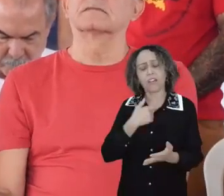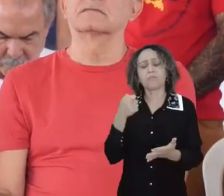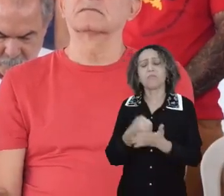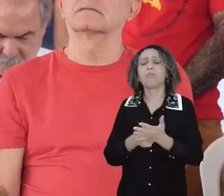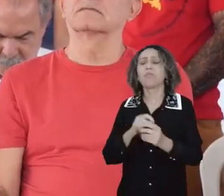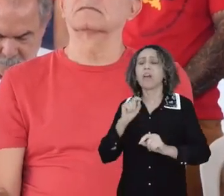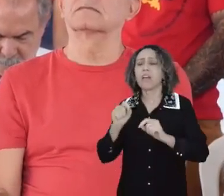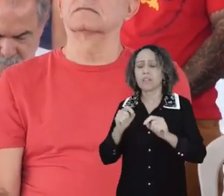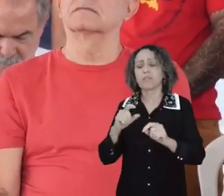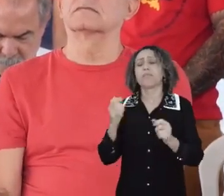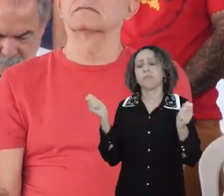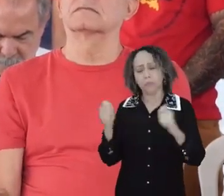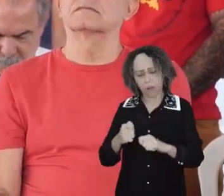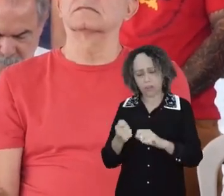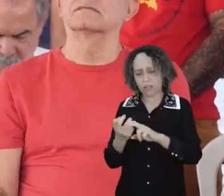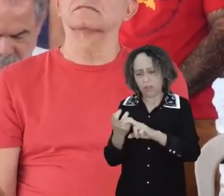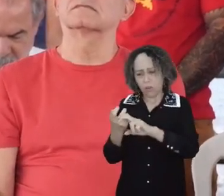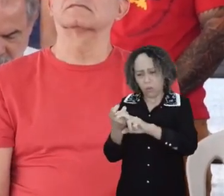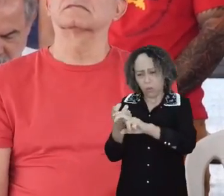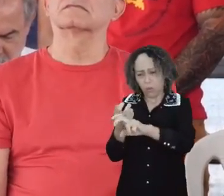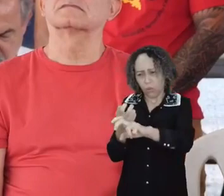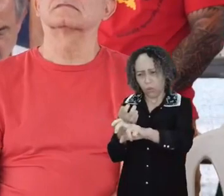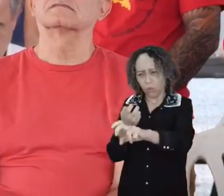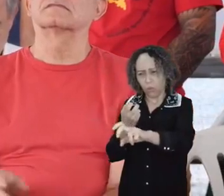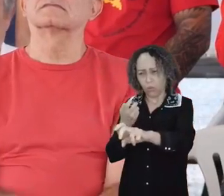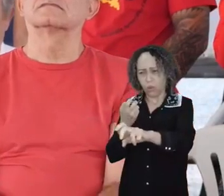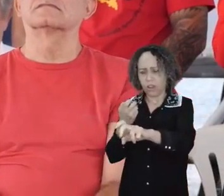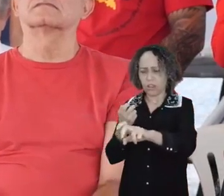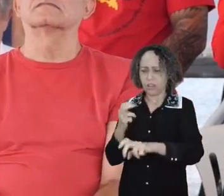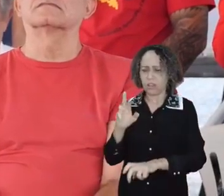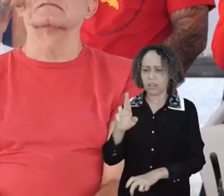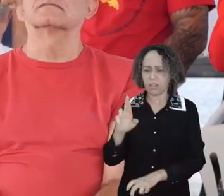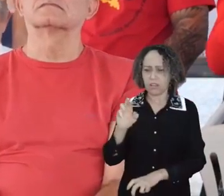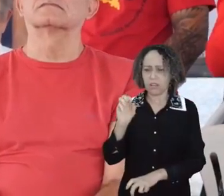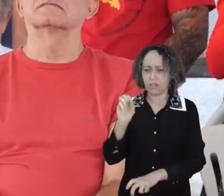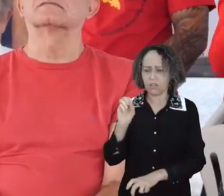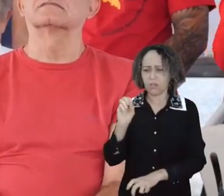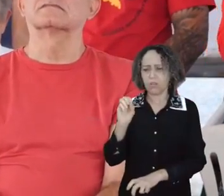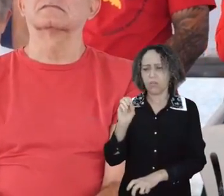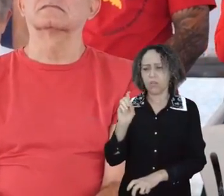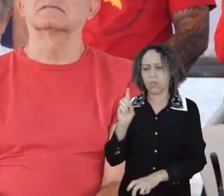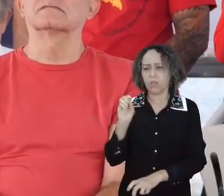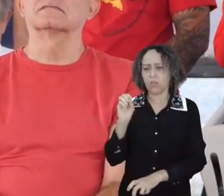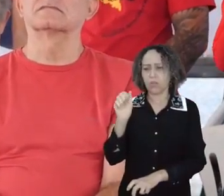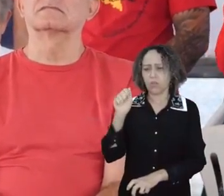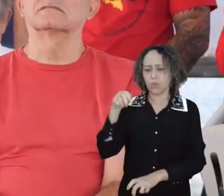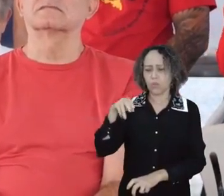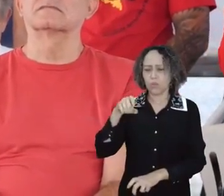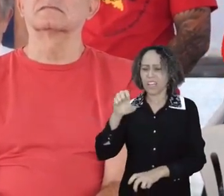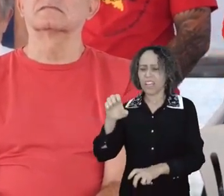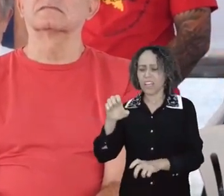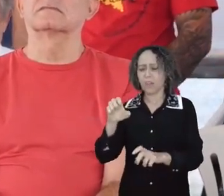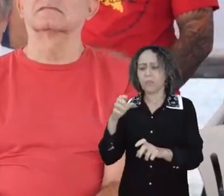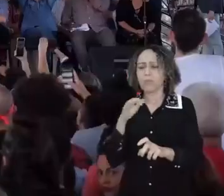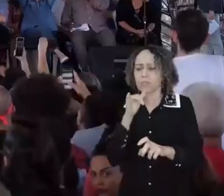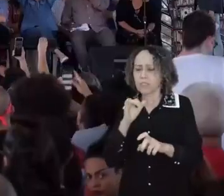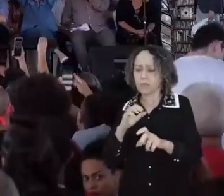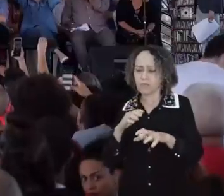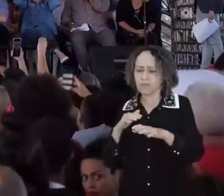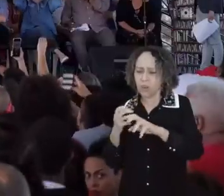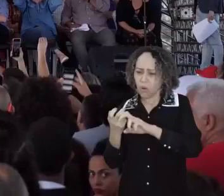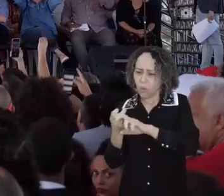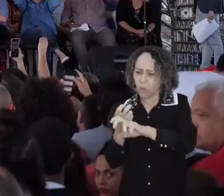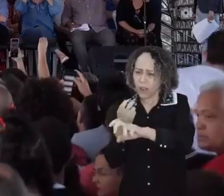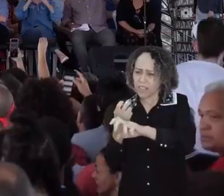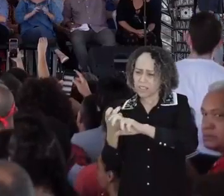não com um traçado que rasga a cidade e, particularmente, impactando a Bacia de Vargem das